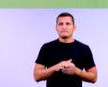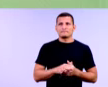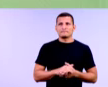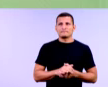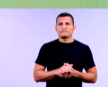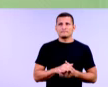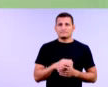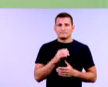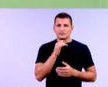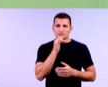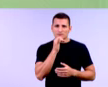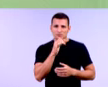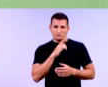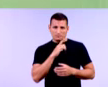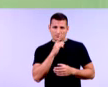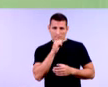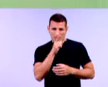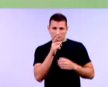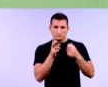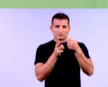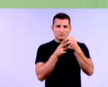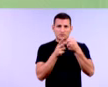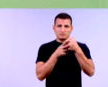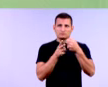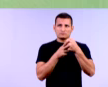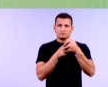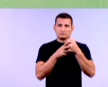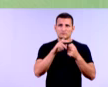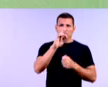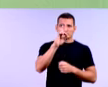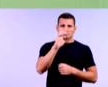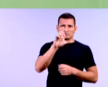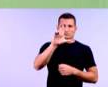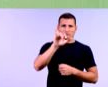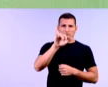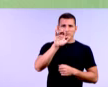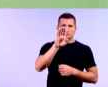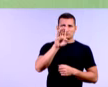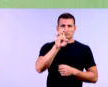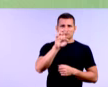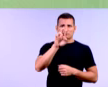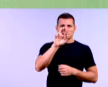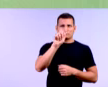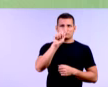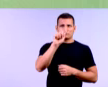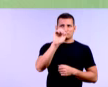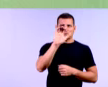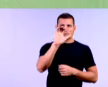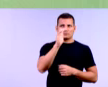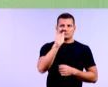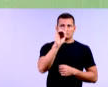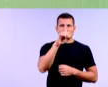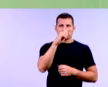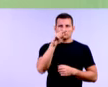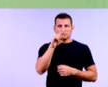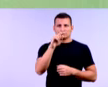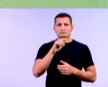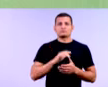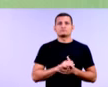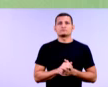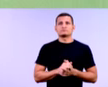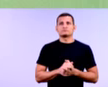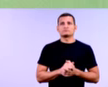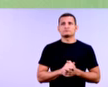se tiver esse verbo aqui, olha, deliberação, deliberar, 100% de chance de ser o quê,